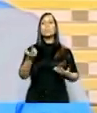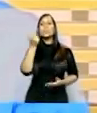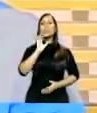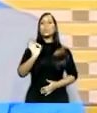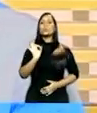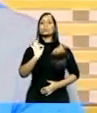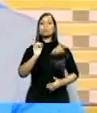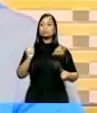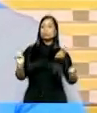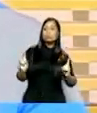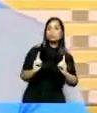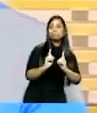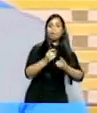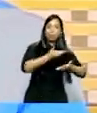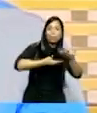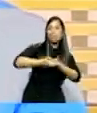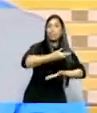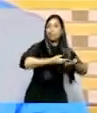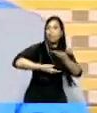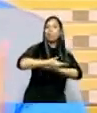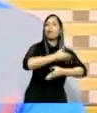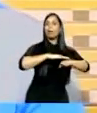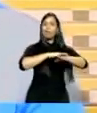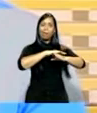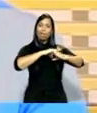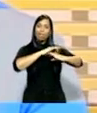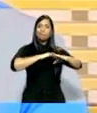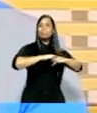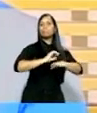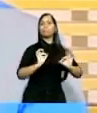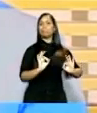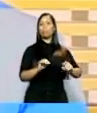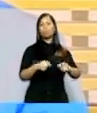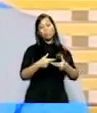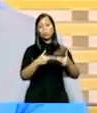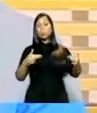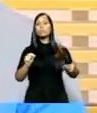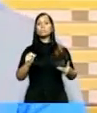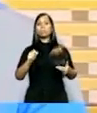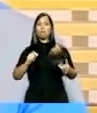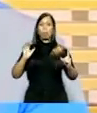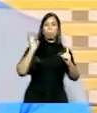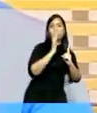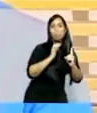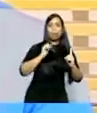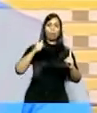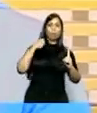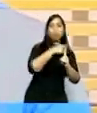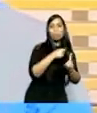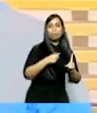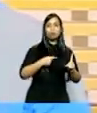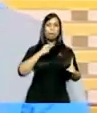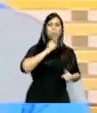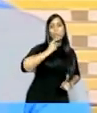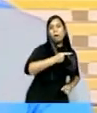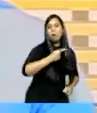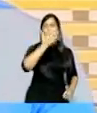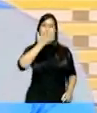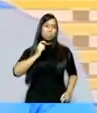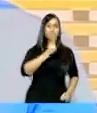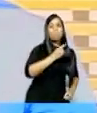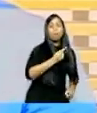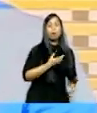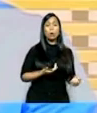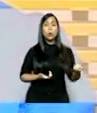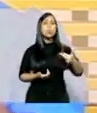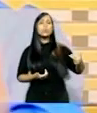consigam se aproximar, ou seja, elas não consigam dialogar. Uma coisa é a agressão, né? Uma coisa é apontar o dedo, uma